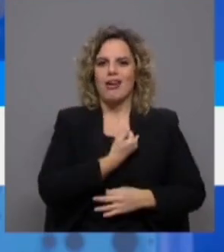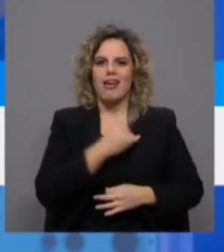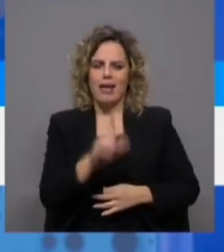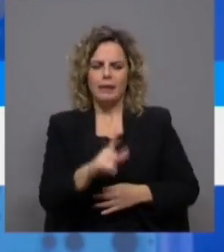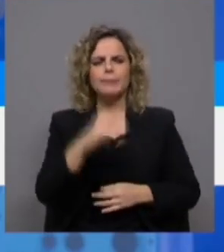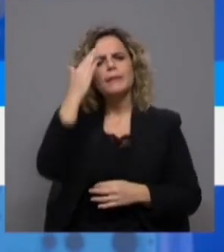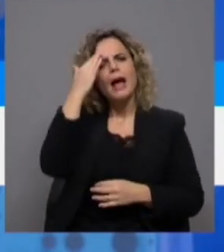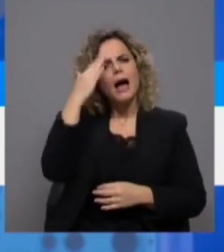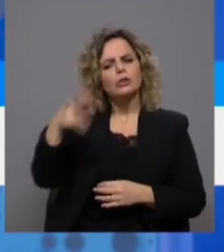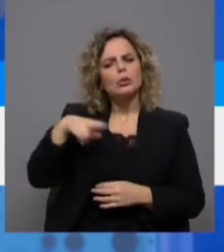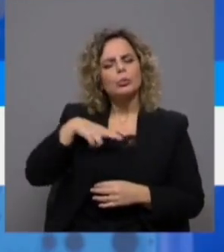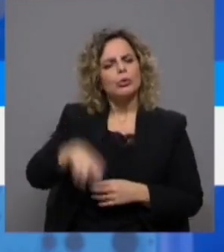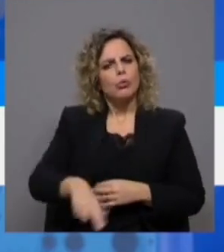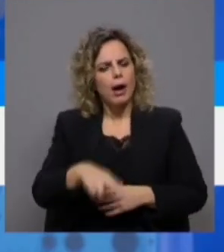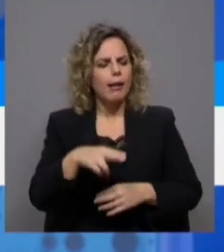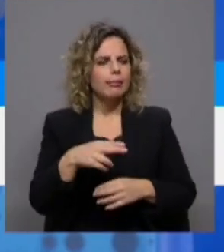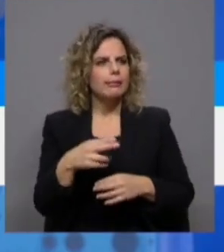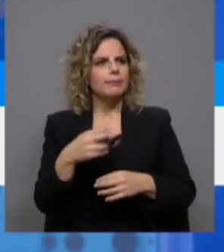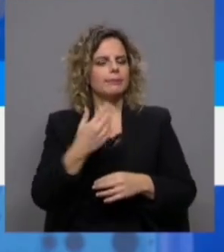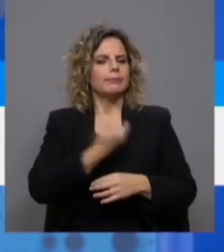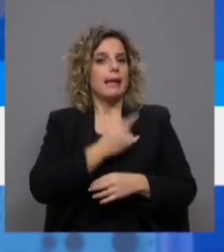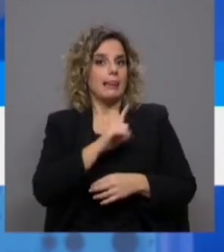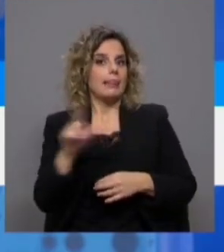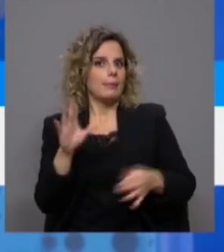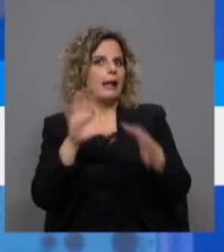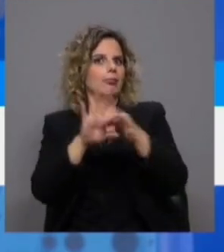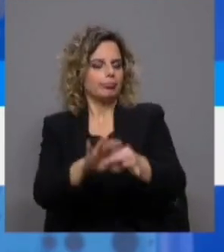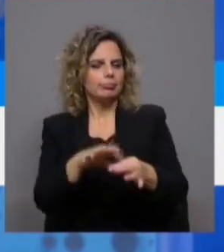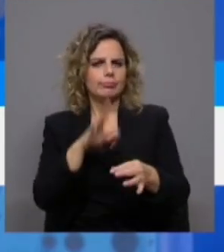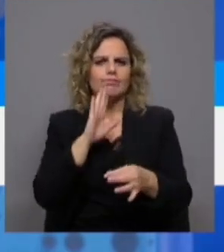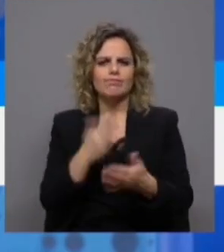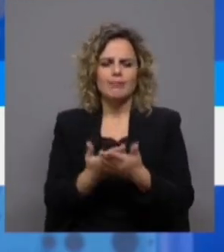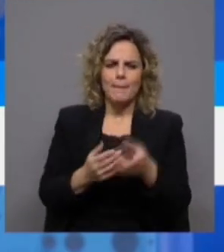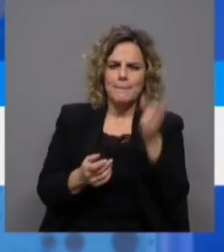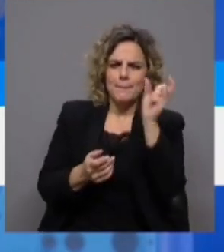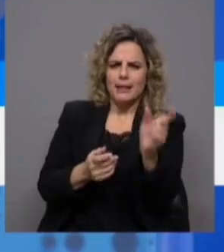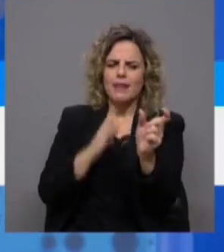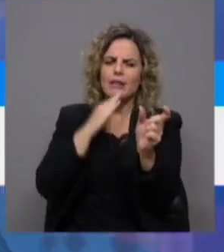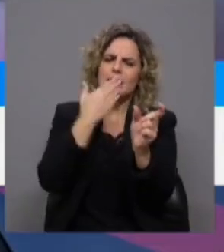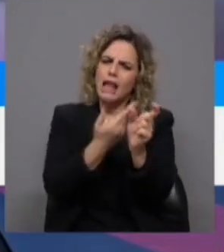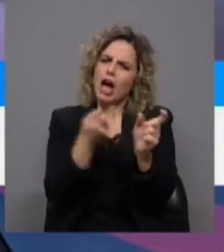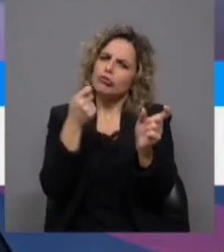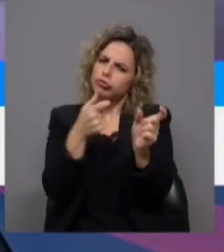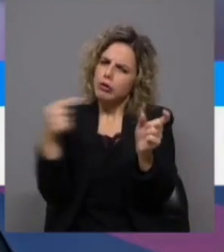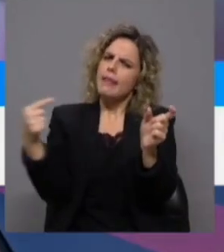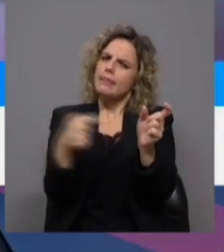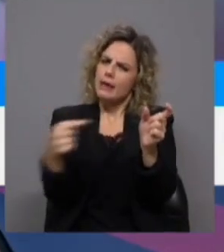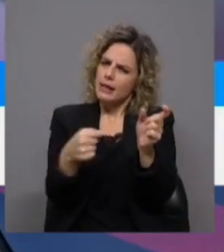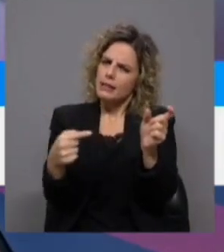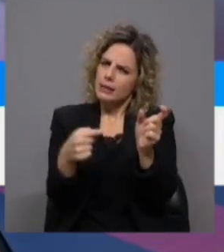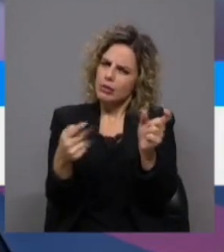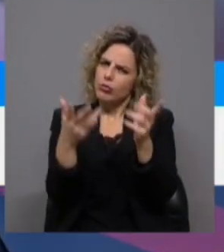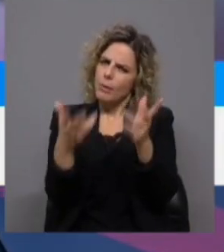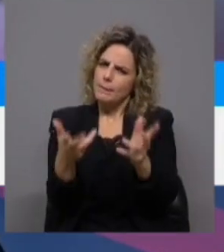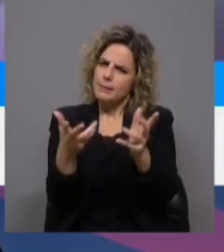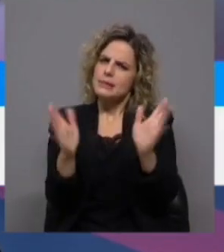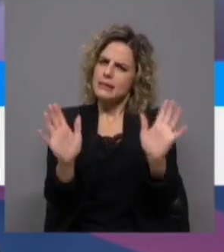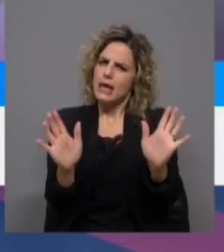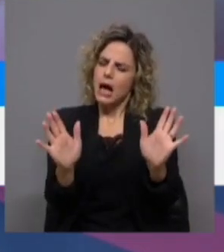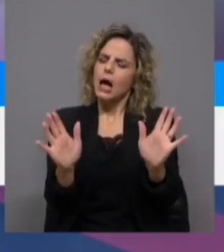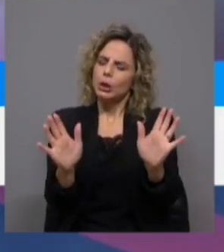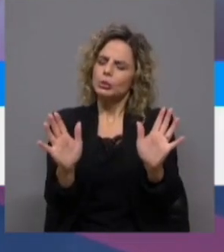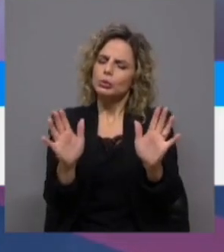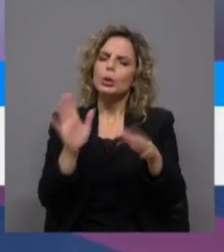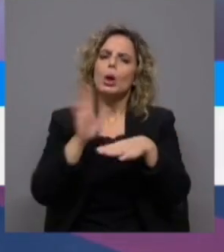Portugal ser Liberal ainda é uma palavra que tem algum peso negativo alguma conotação negativa isso mas em